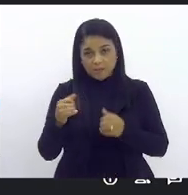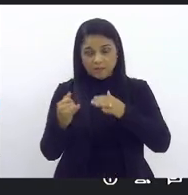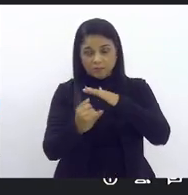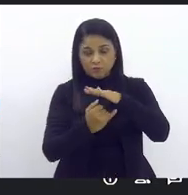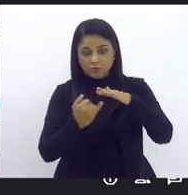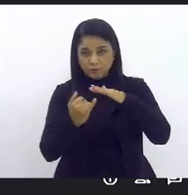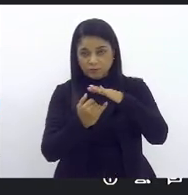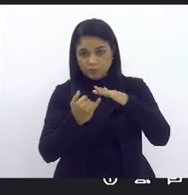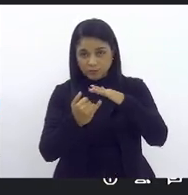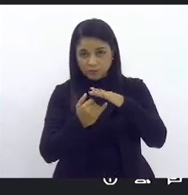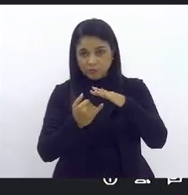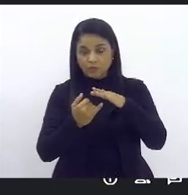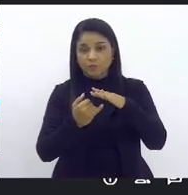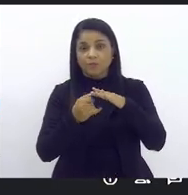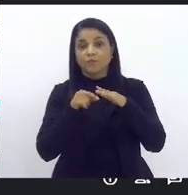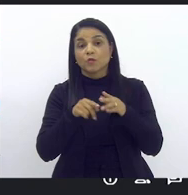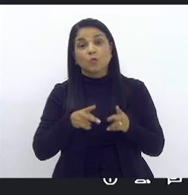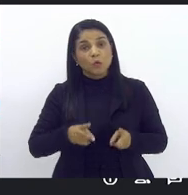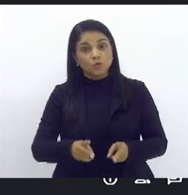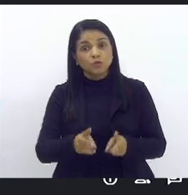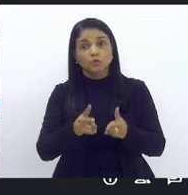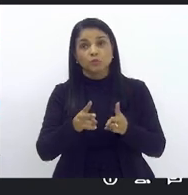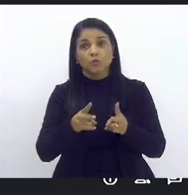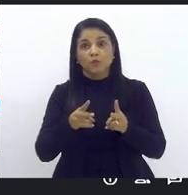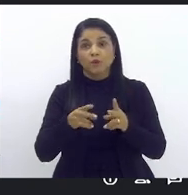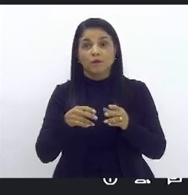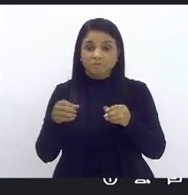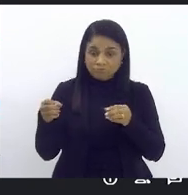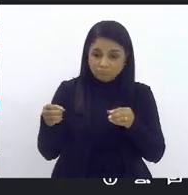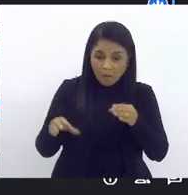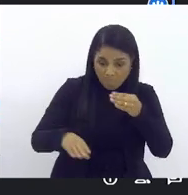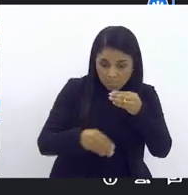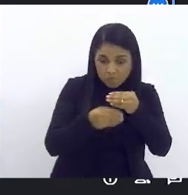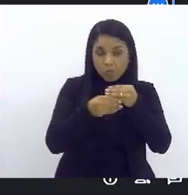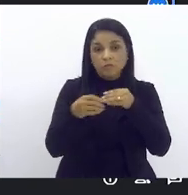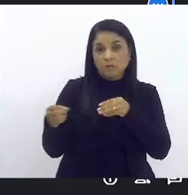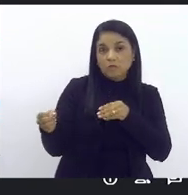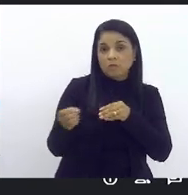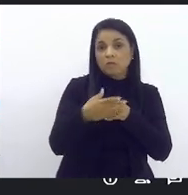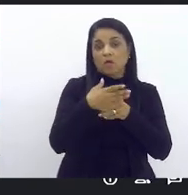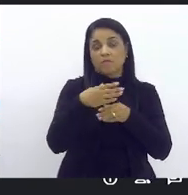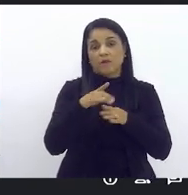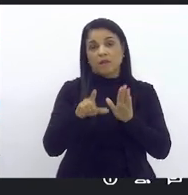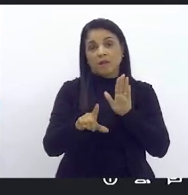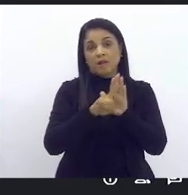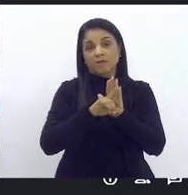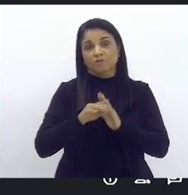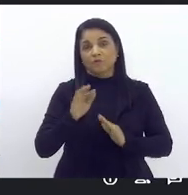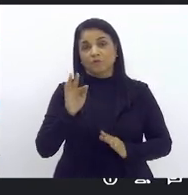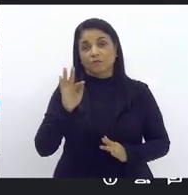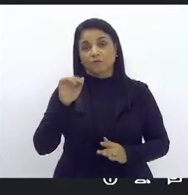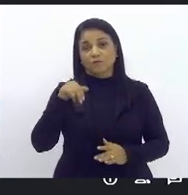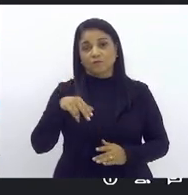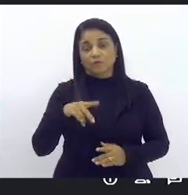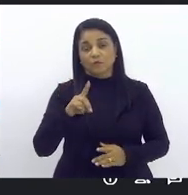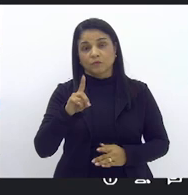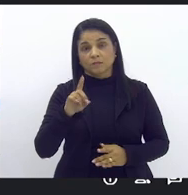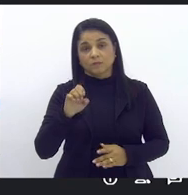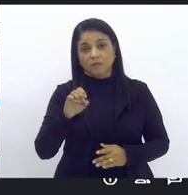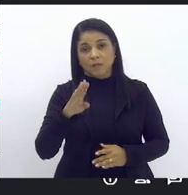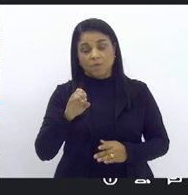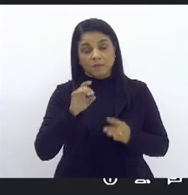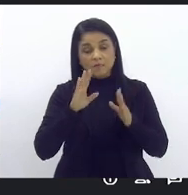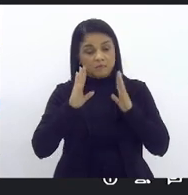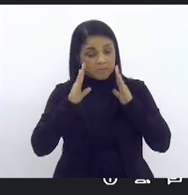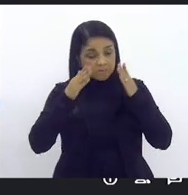antiga lei do Fundeb, continuam na nova lei do Fundeb. Claro. Especialmente os institutos específicos